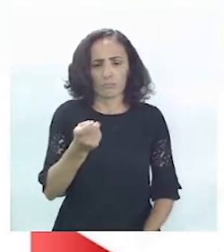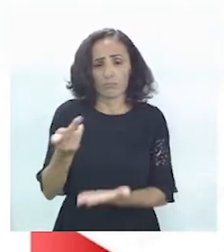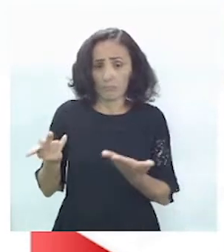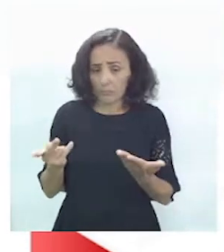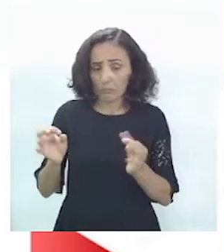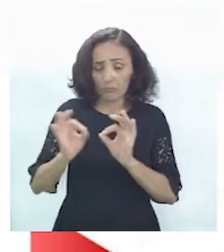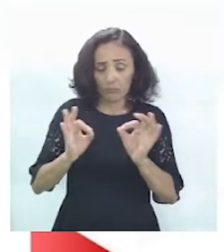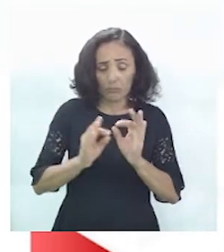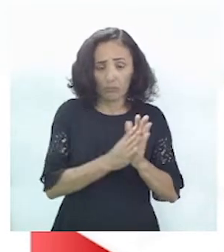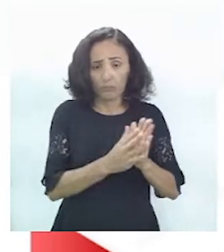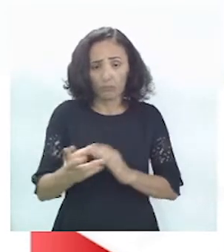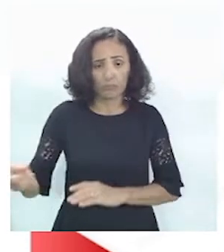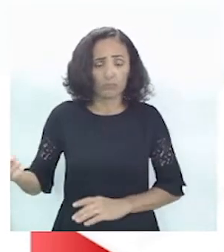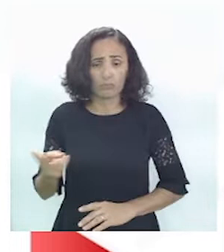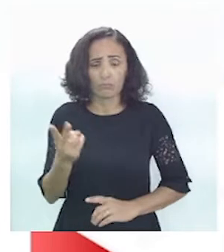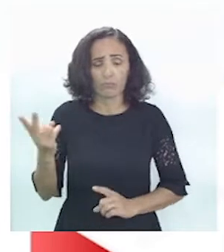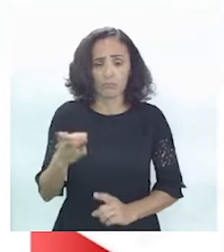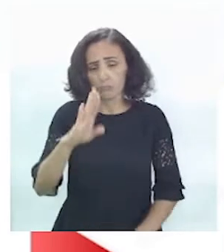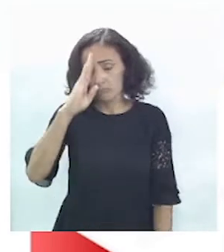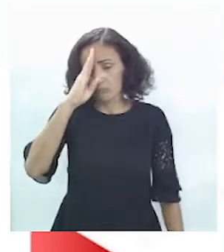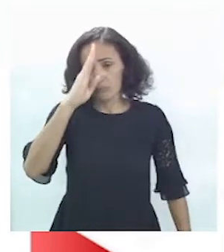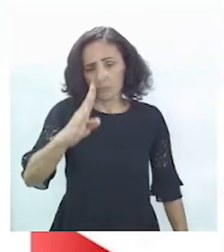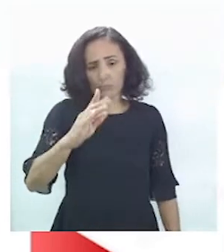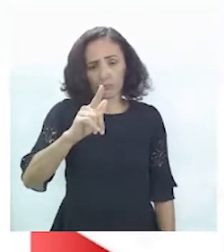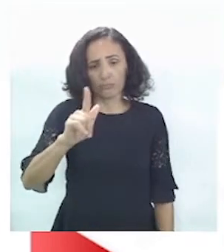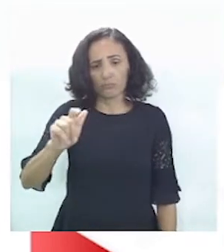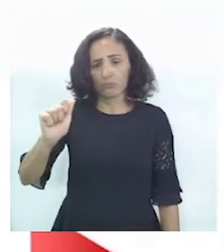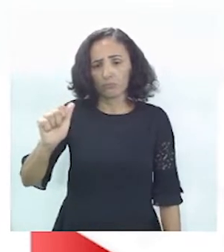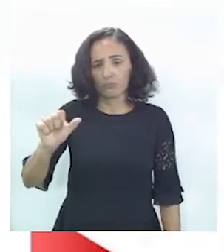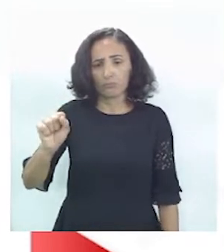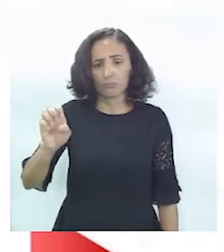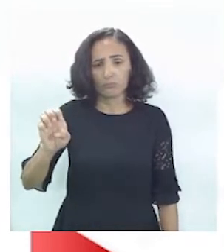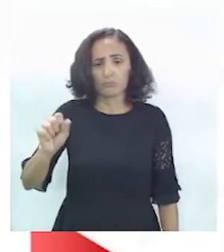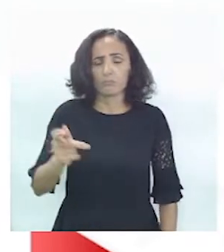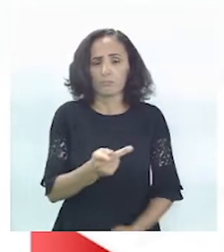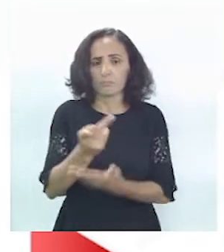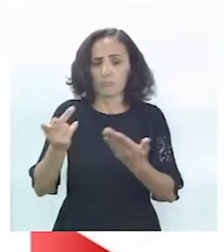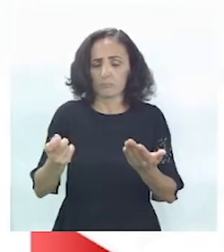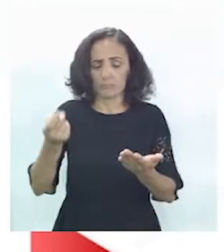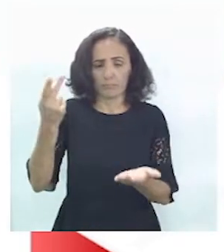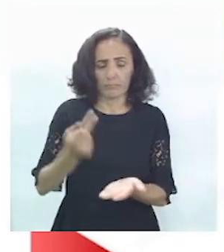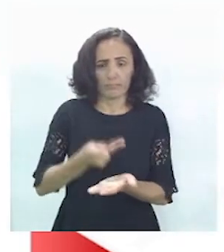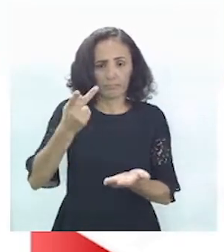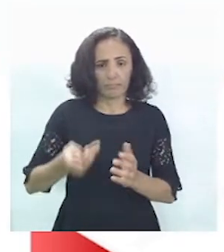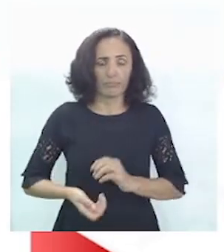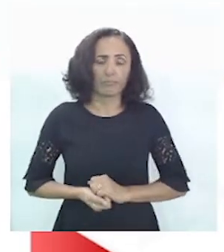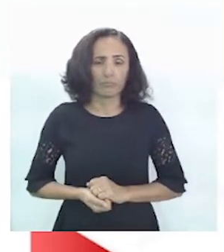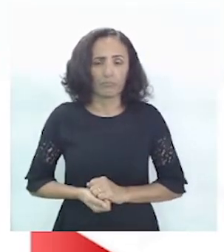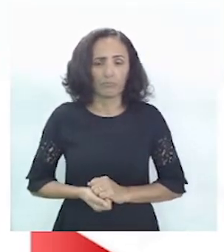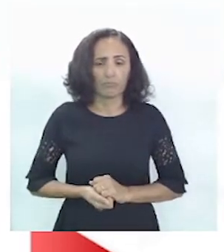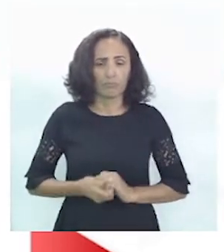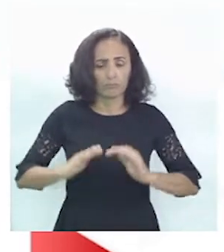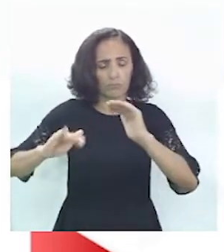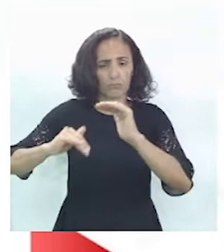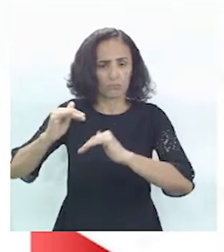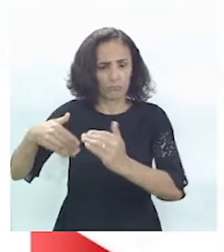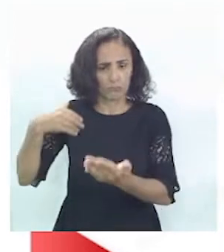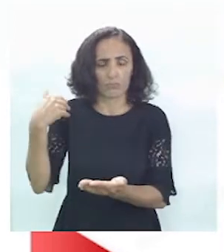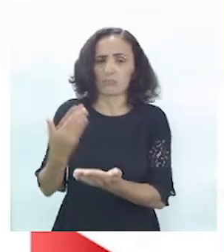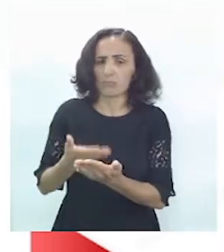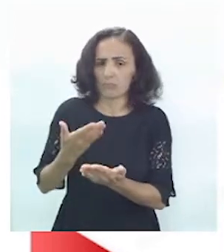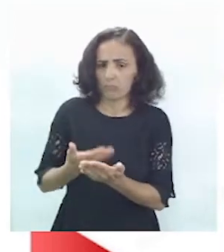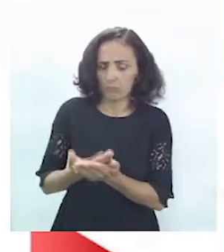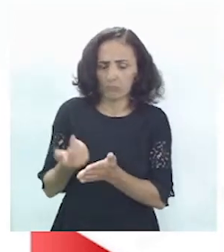o CH4, que são dois dos principais gases ali do efeito estufa. Através dos estudos que